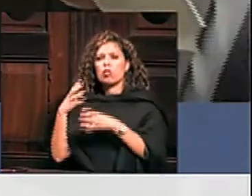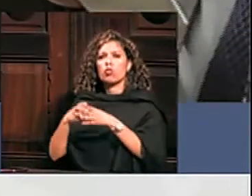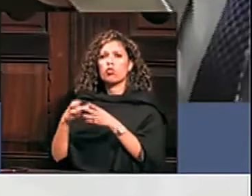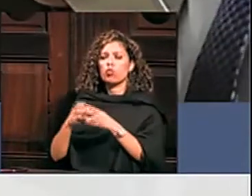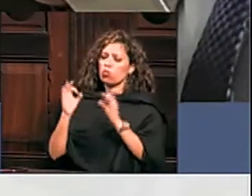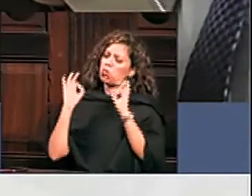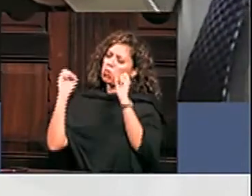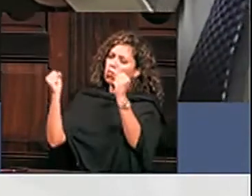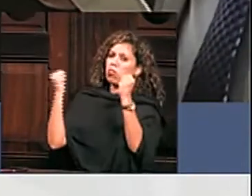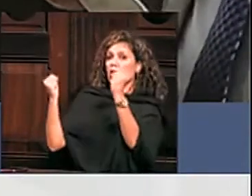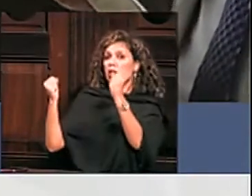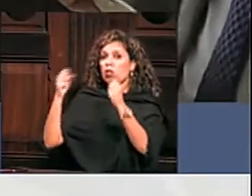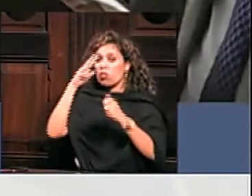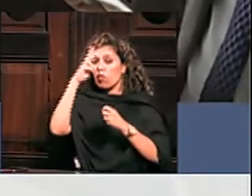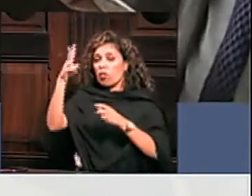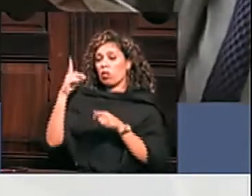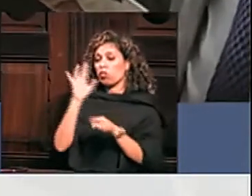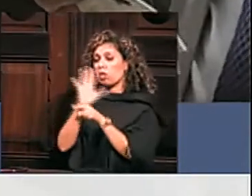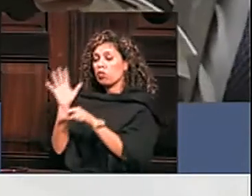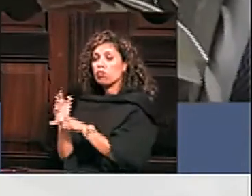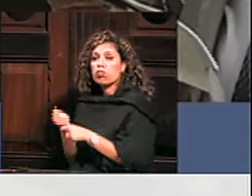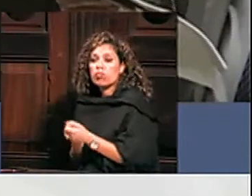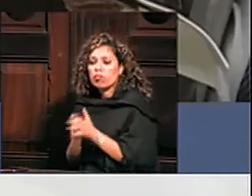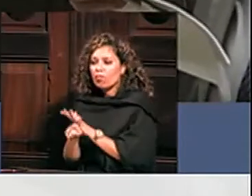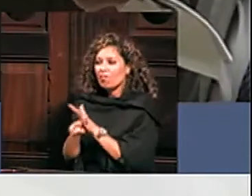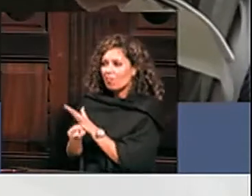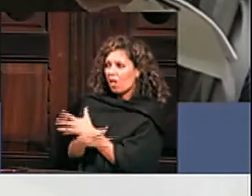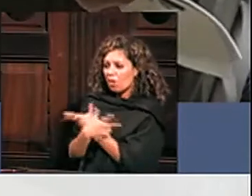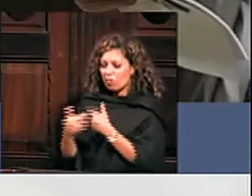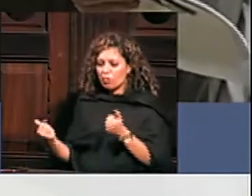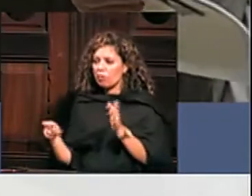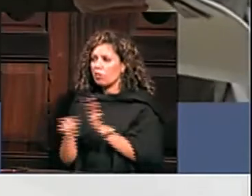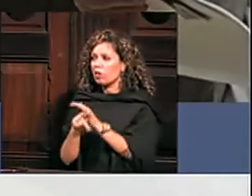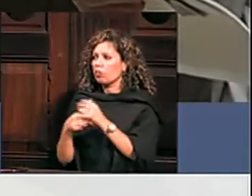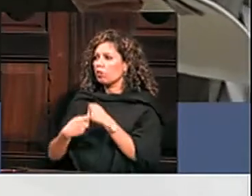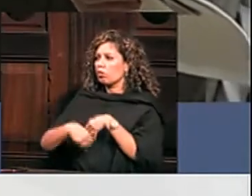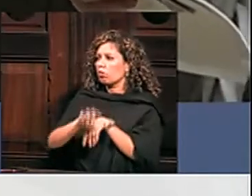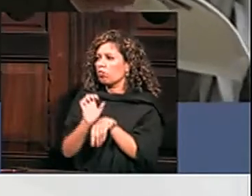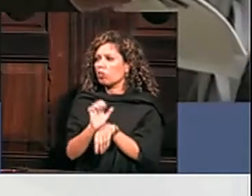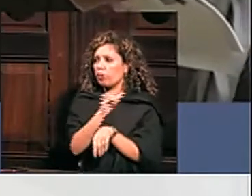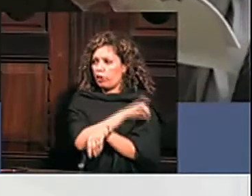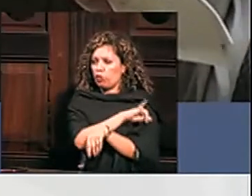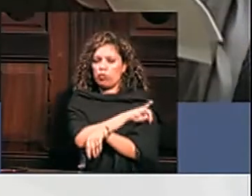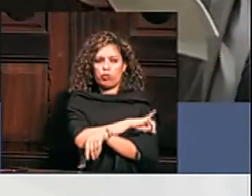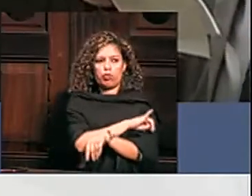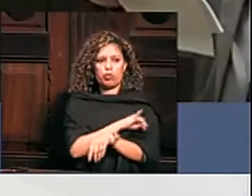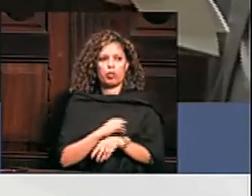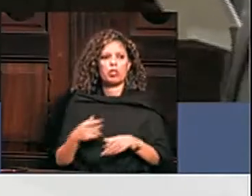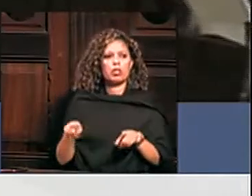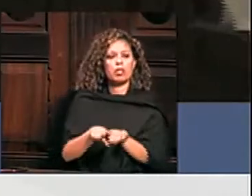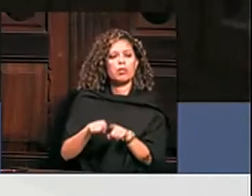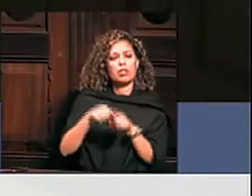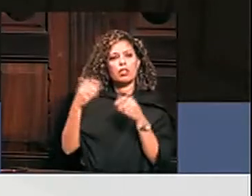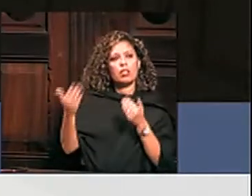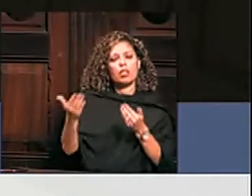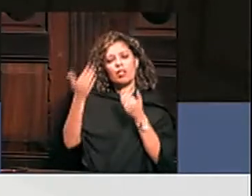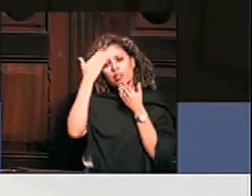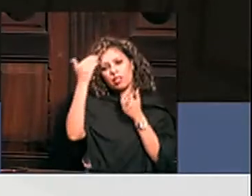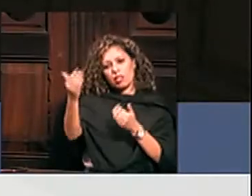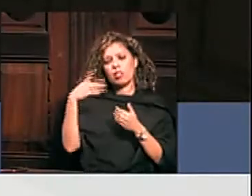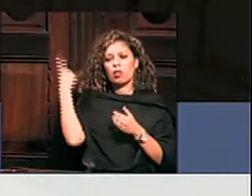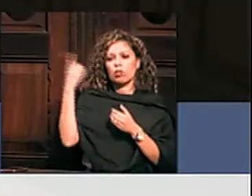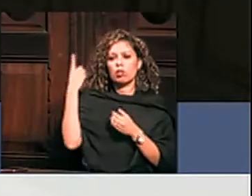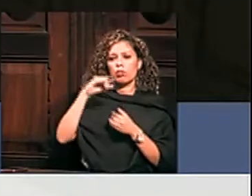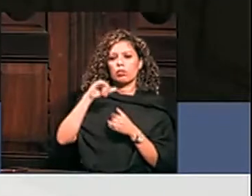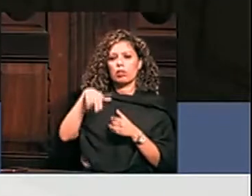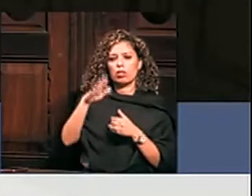fiscalizar as contas do nosso Estado. Mas queria aqui agora fazer um depoimento, agradecer ao deputado Jorge Felipe Neto, que por